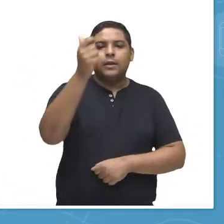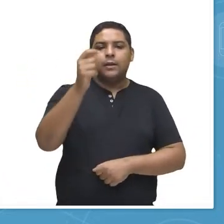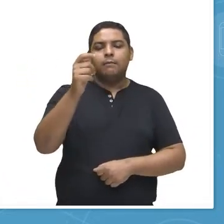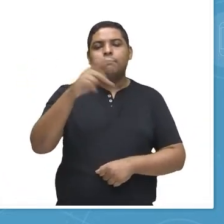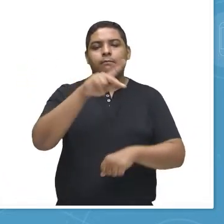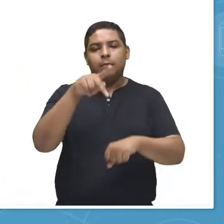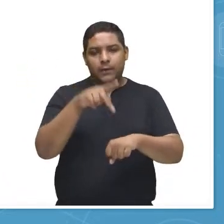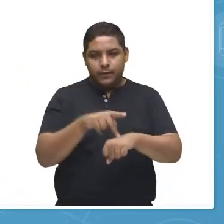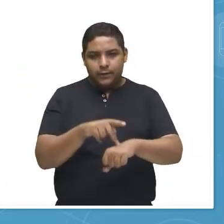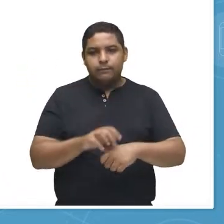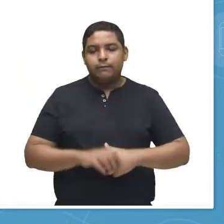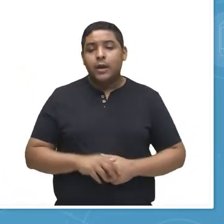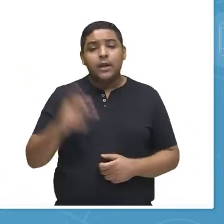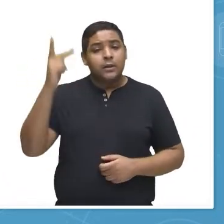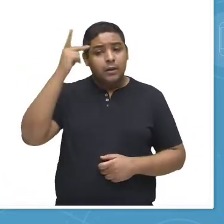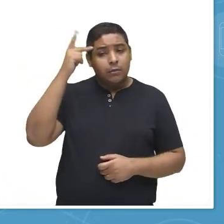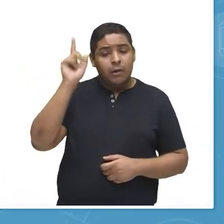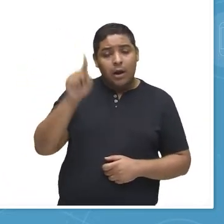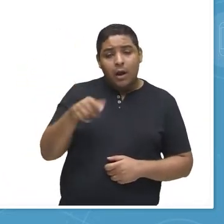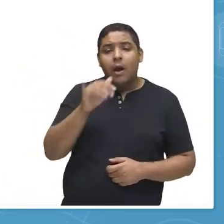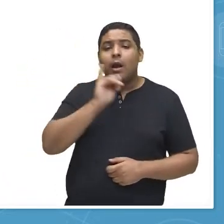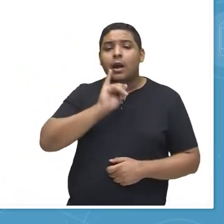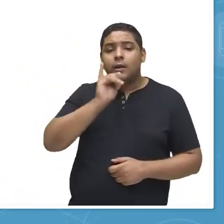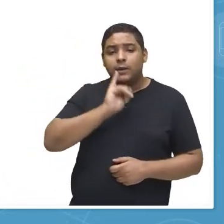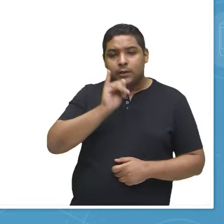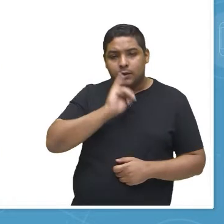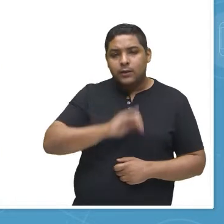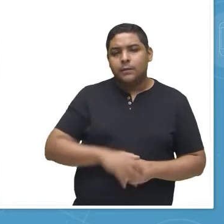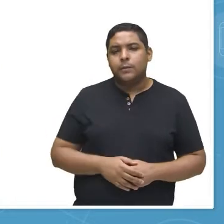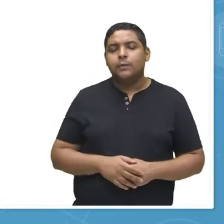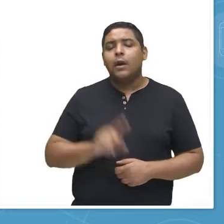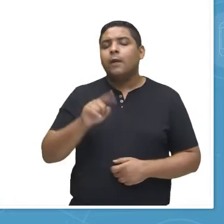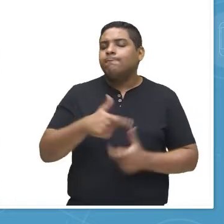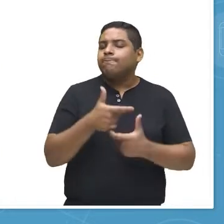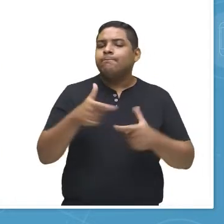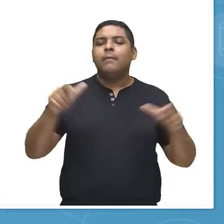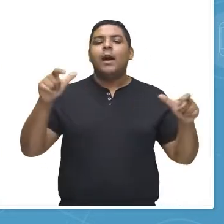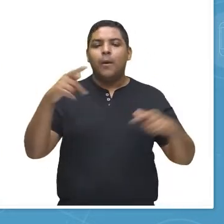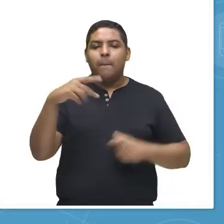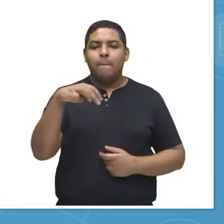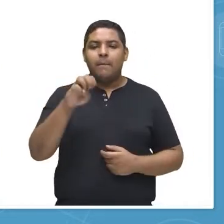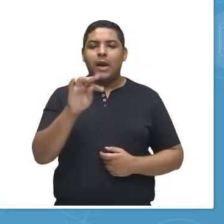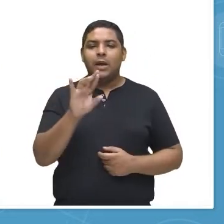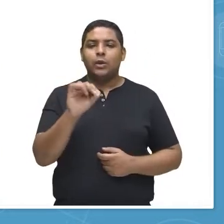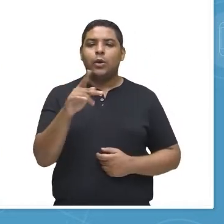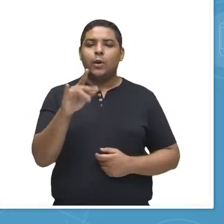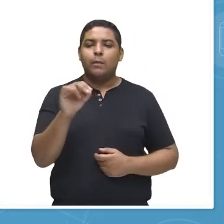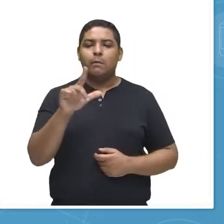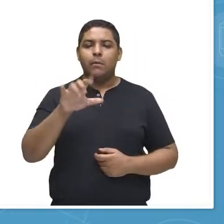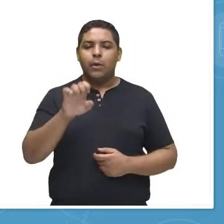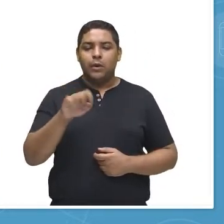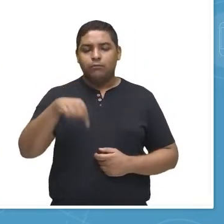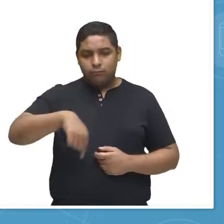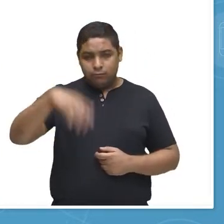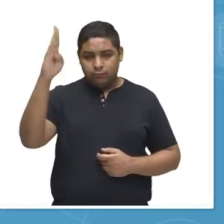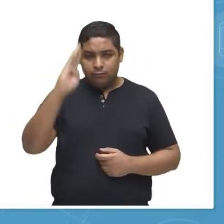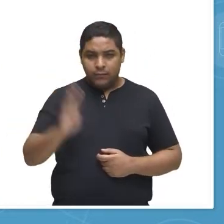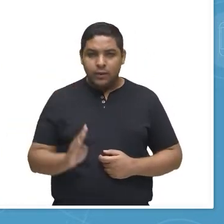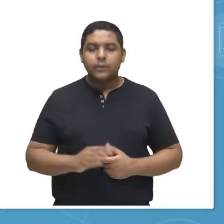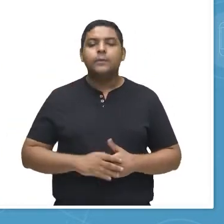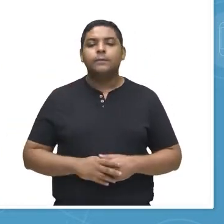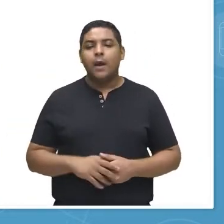Então, São Paulo está aí o exemplo de grande metrópole nacional. No caso, é o lugar que concentra a